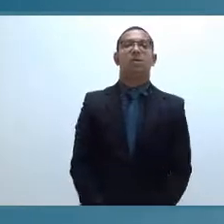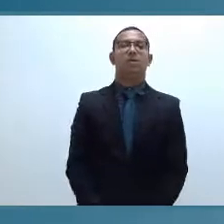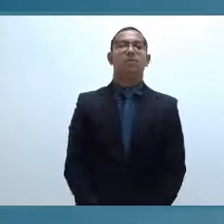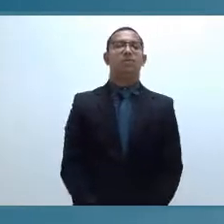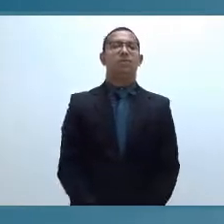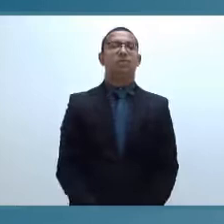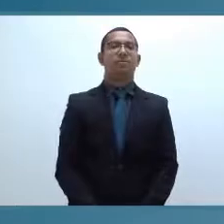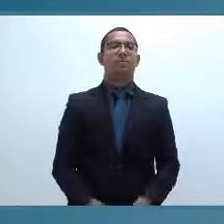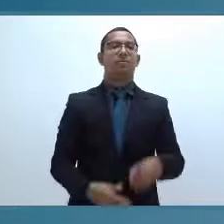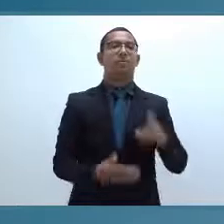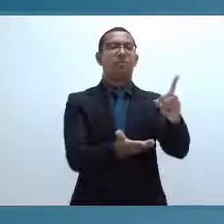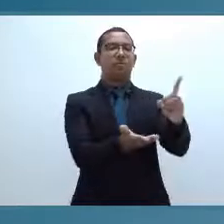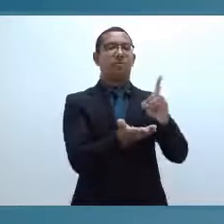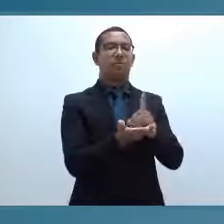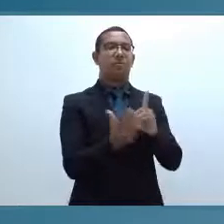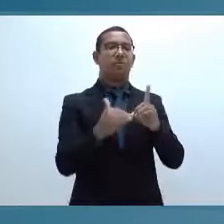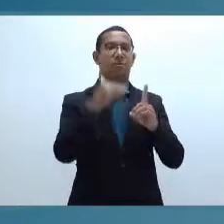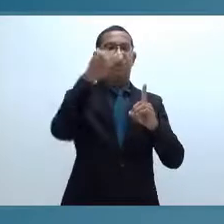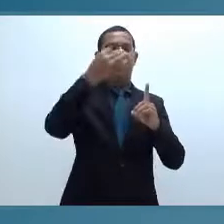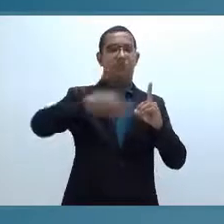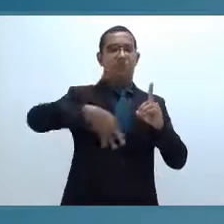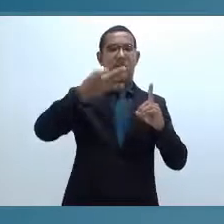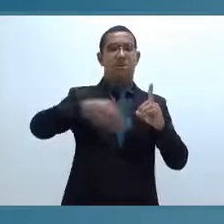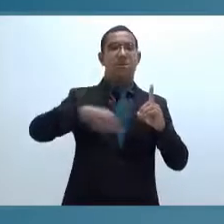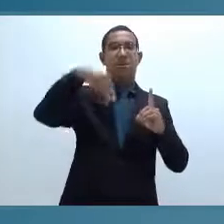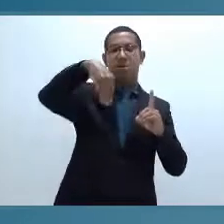Desembargador Maírton.